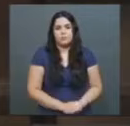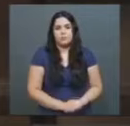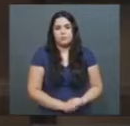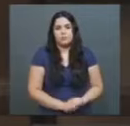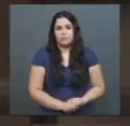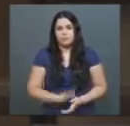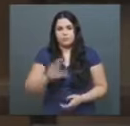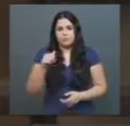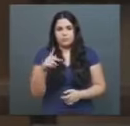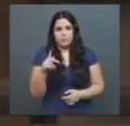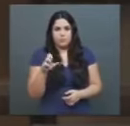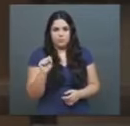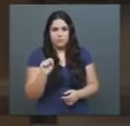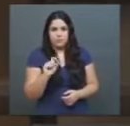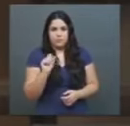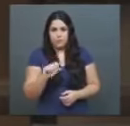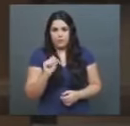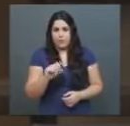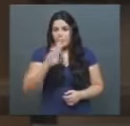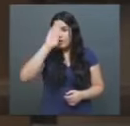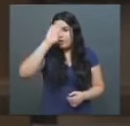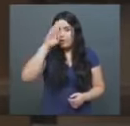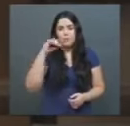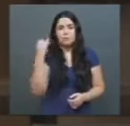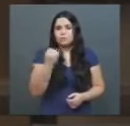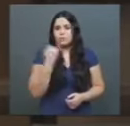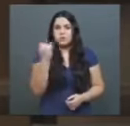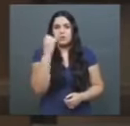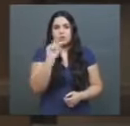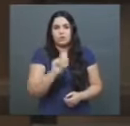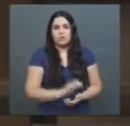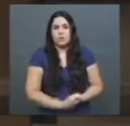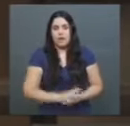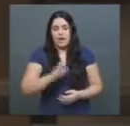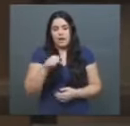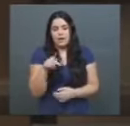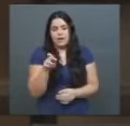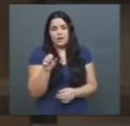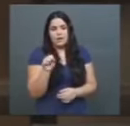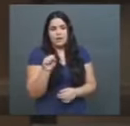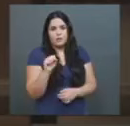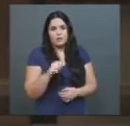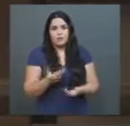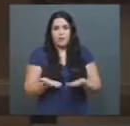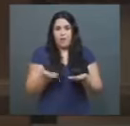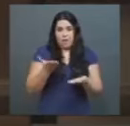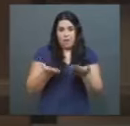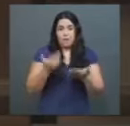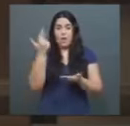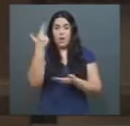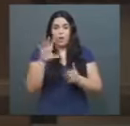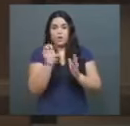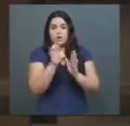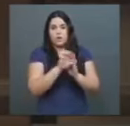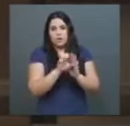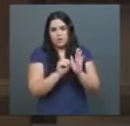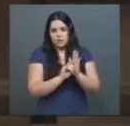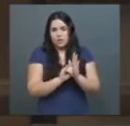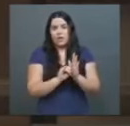é de fundamental importância para a CAPES equilibrar, né, os próximos editais que